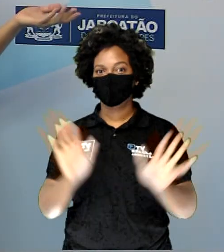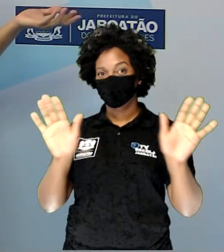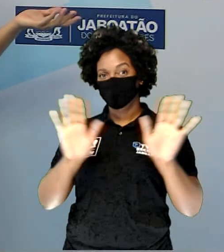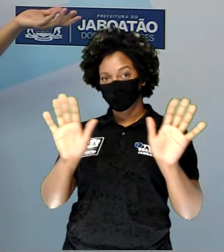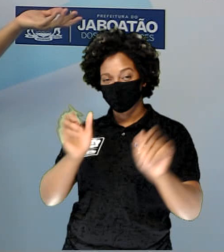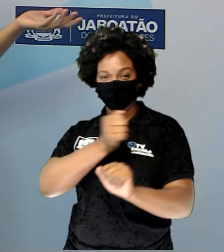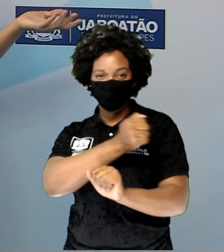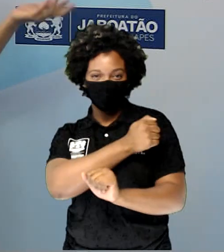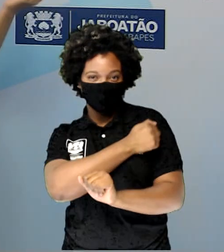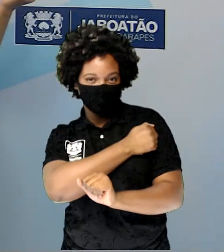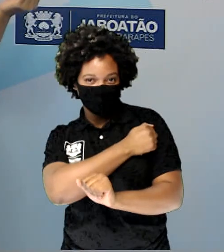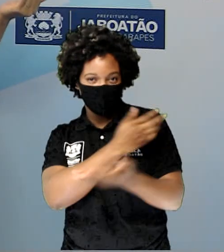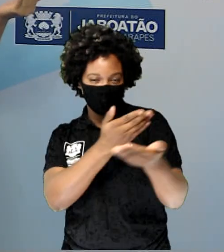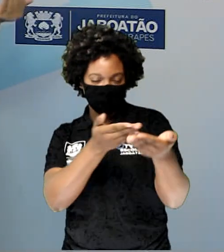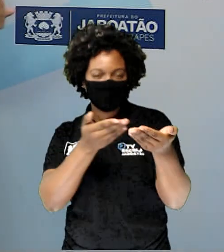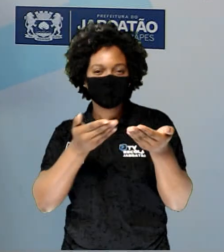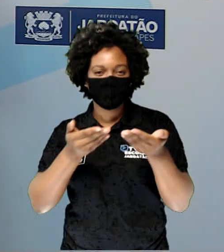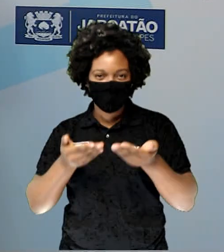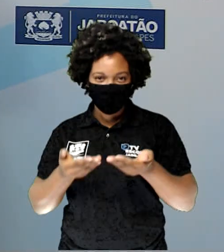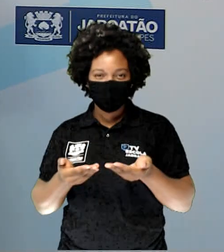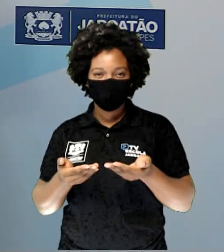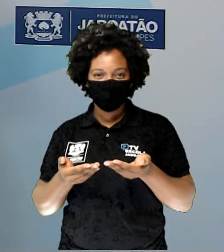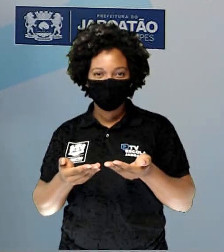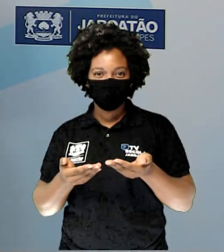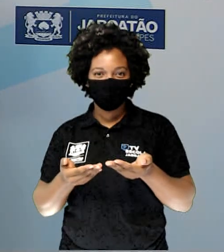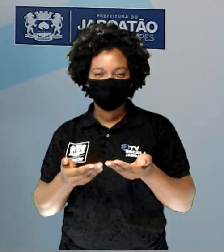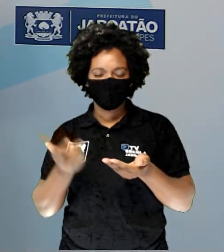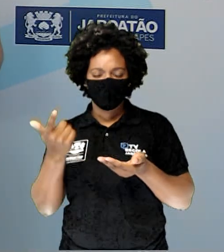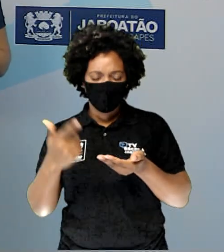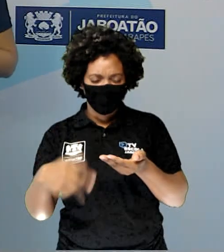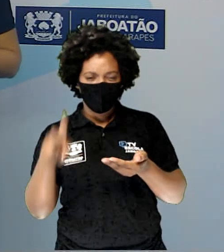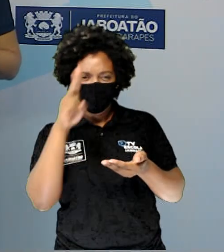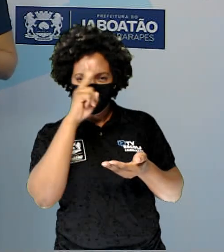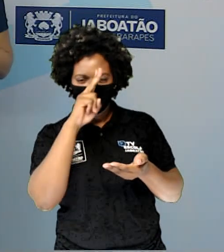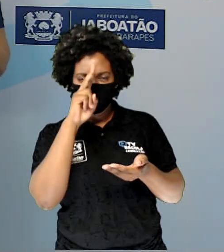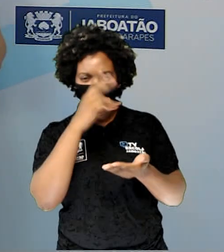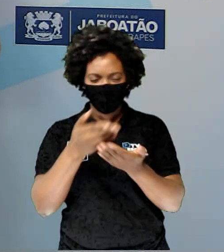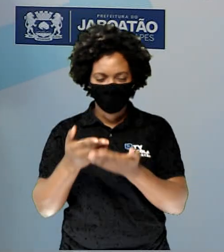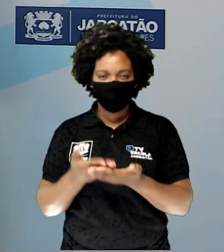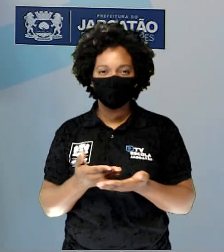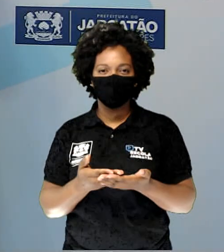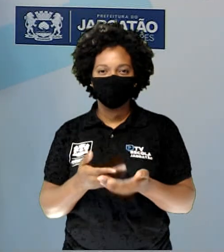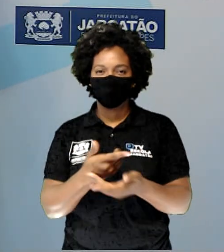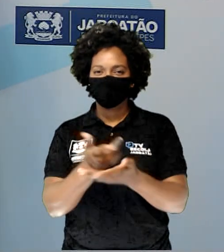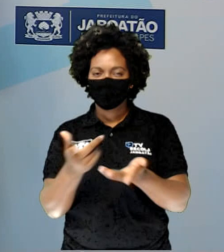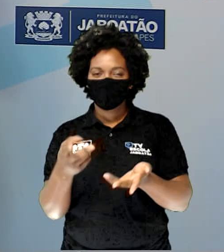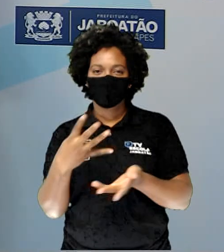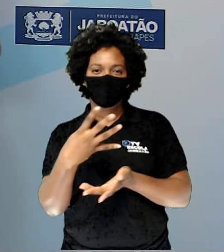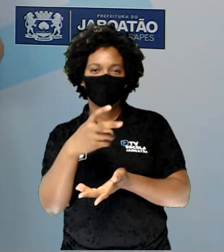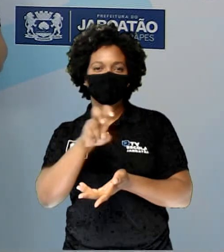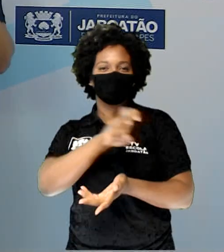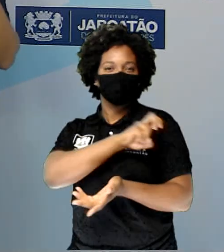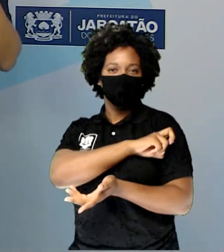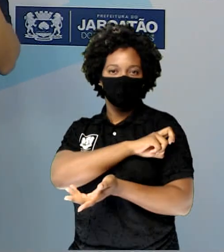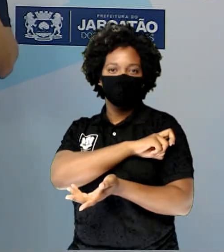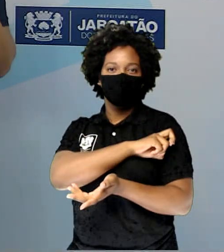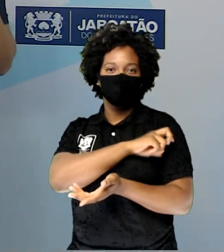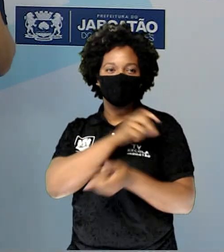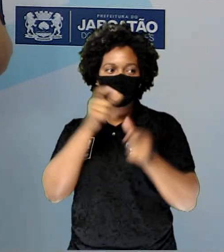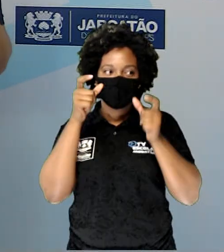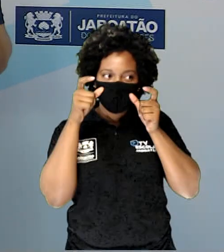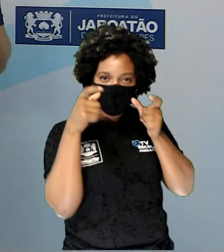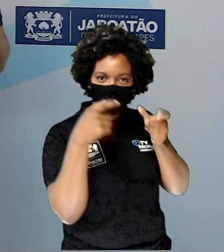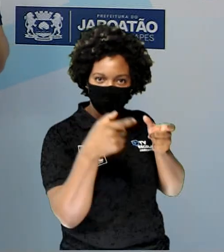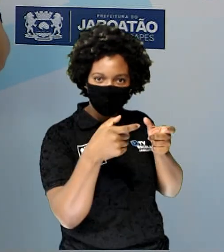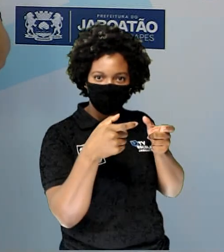Olá, estudantes! Sejam todos muito bem-vindos a mais uma aula de história. Você que é do quarto e quinto ano, fica